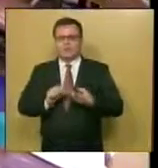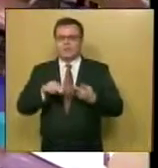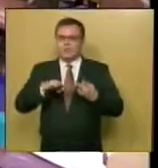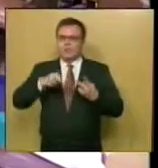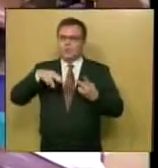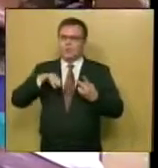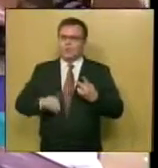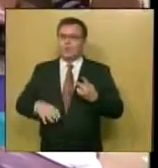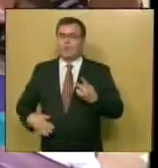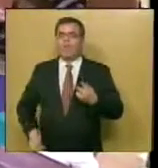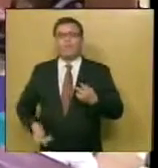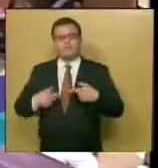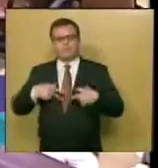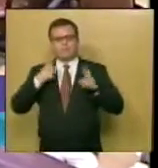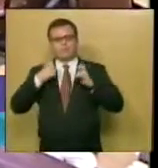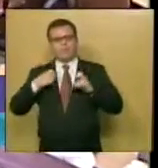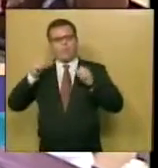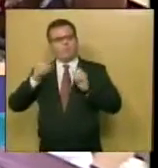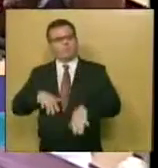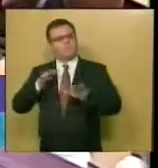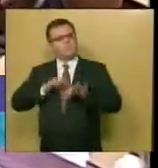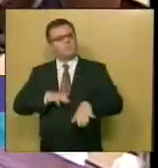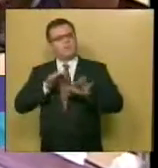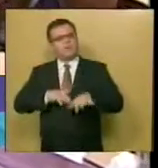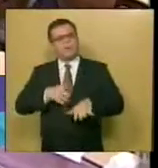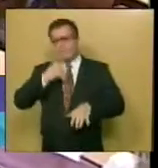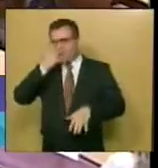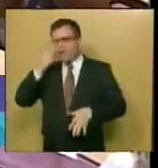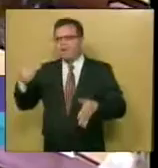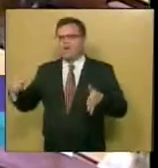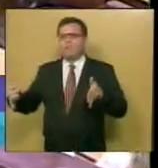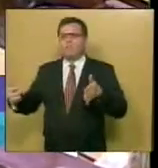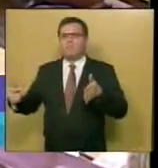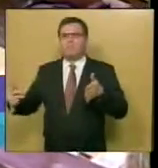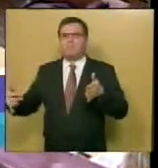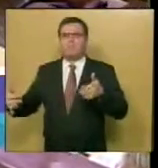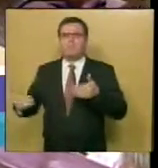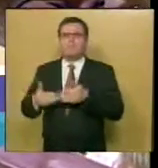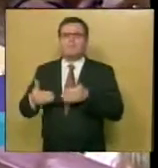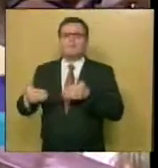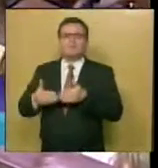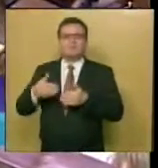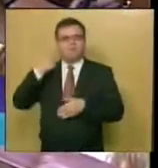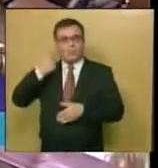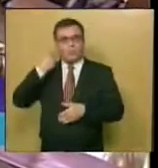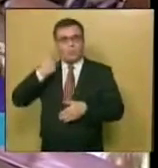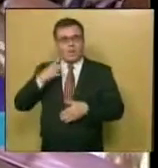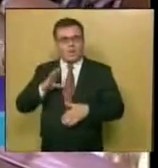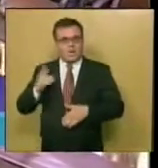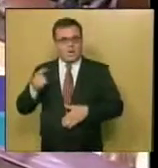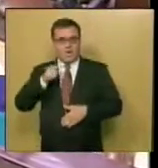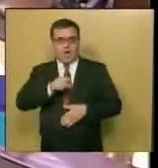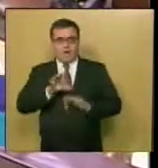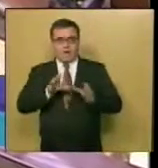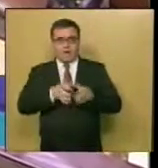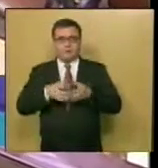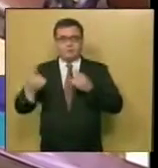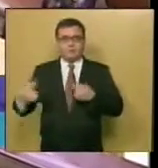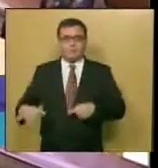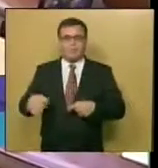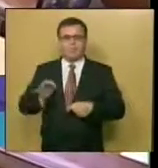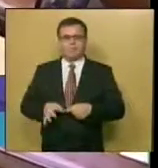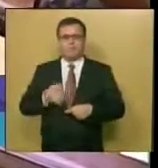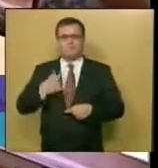que a passeata tinha forte motivação política e que teria sido organizada pelos seus opositores, com